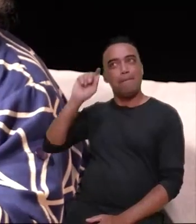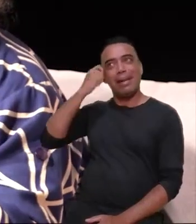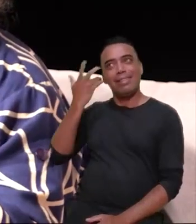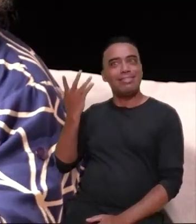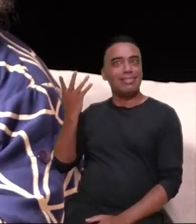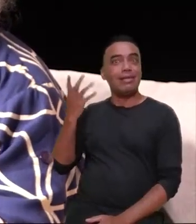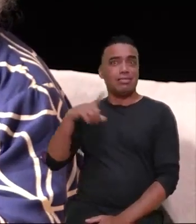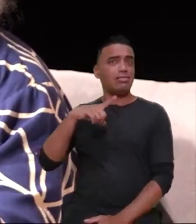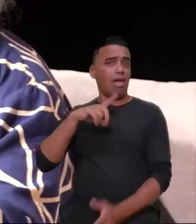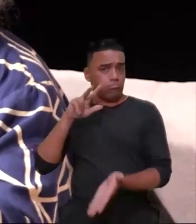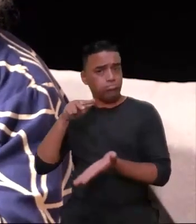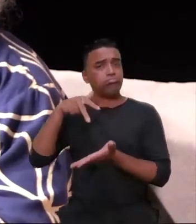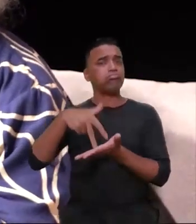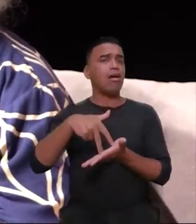de